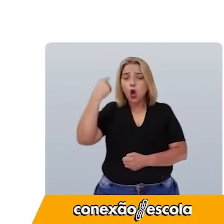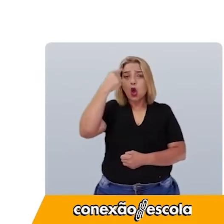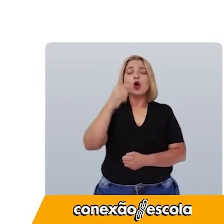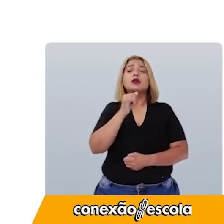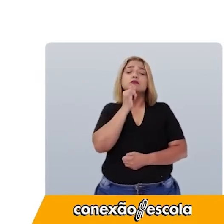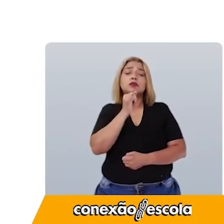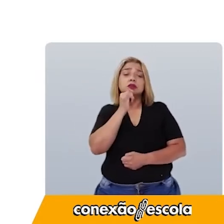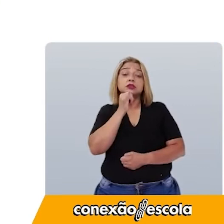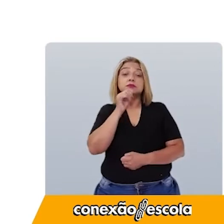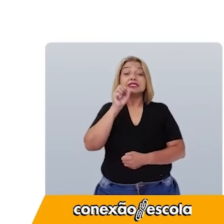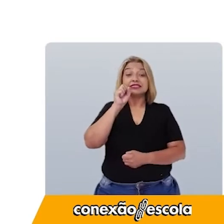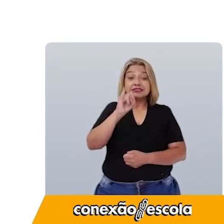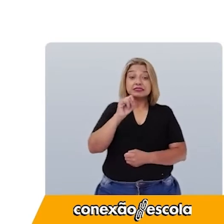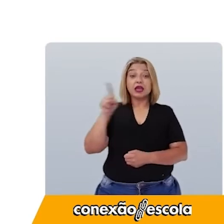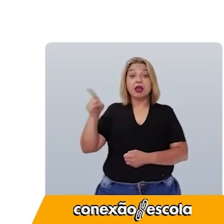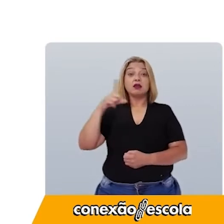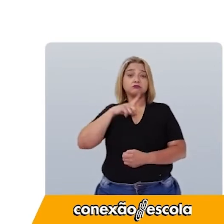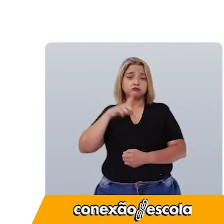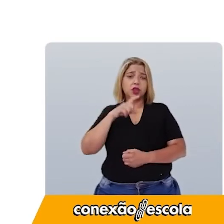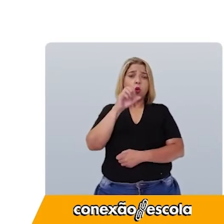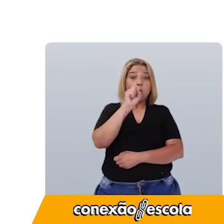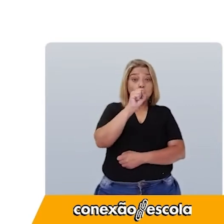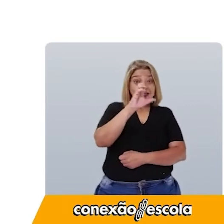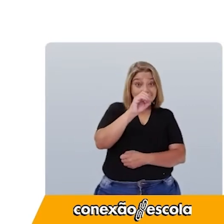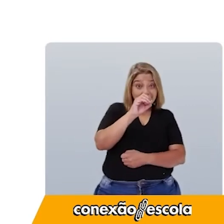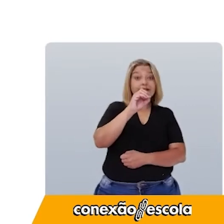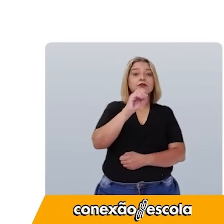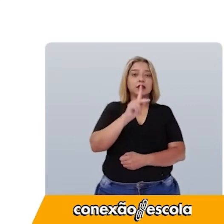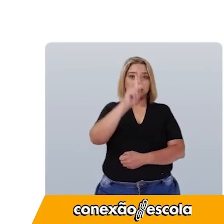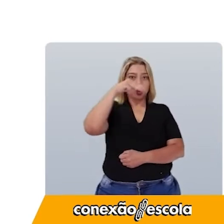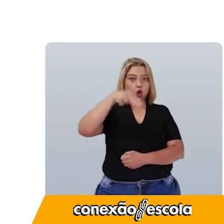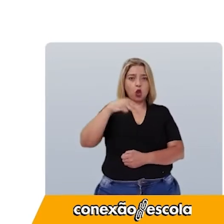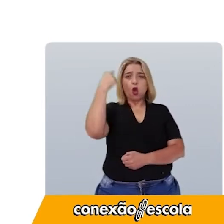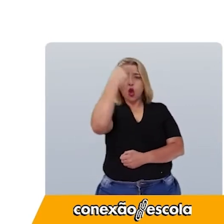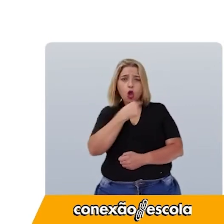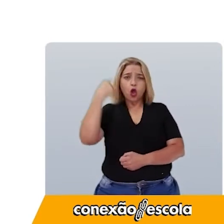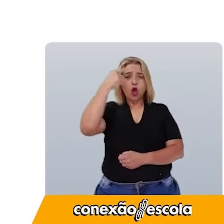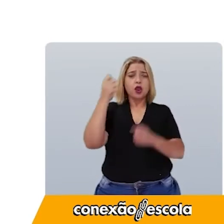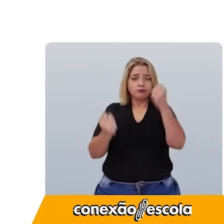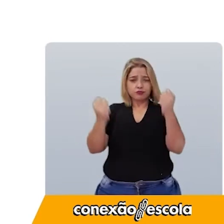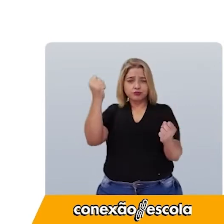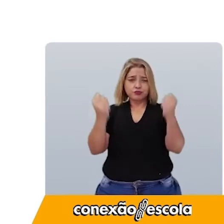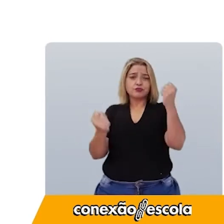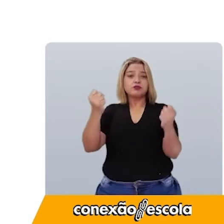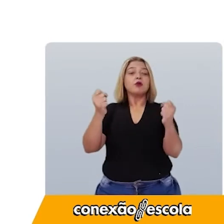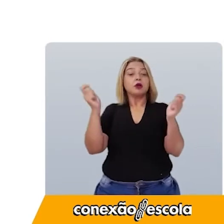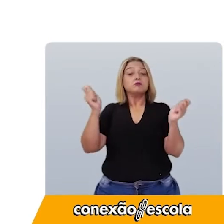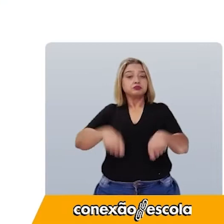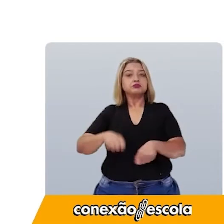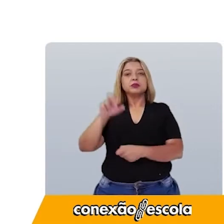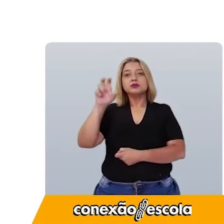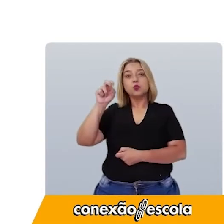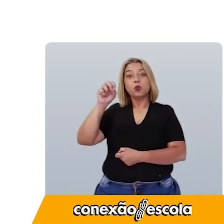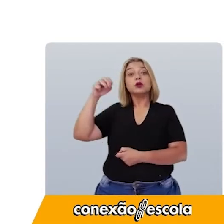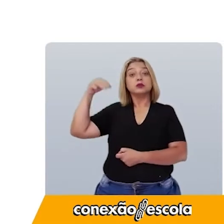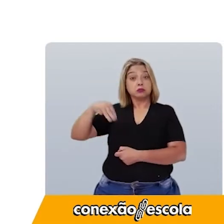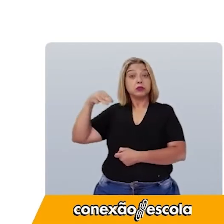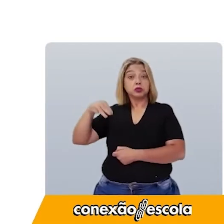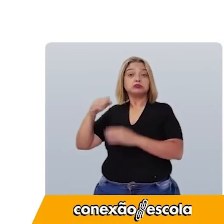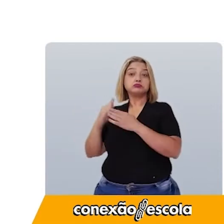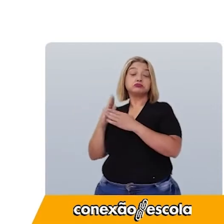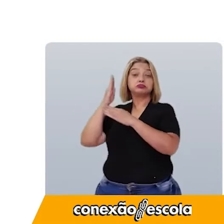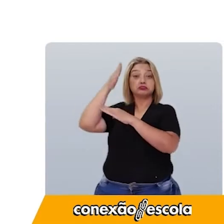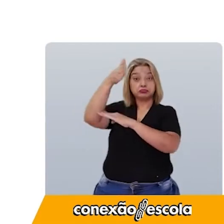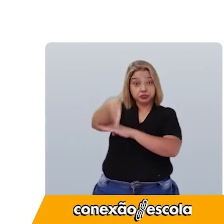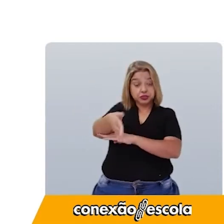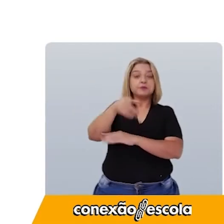hora, o mesmo percurso seria feito em 50 minutos. Veja que quanto maior a